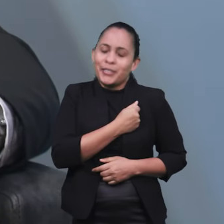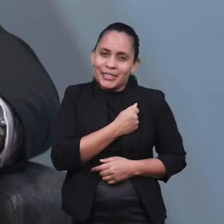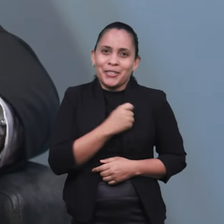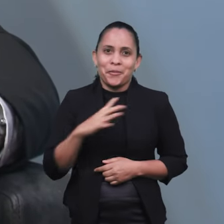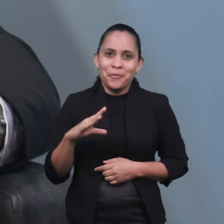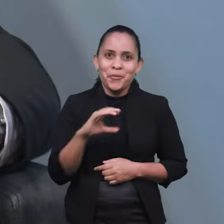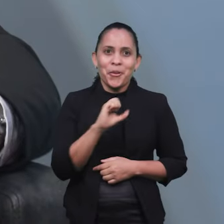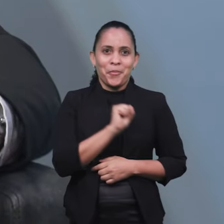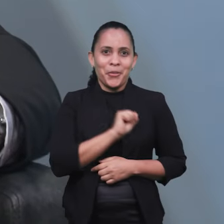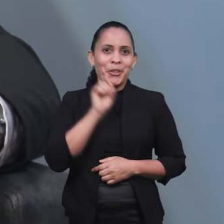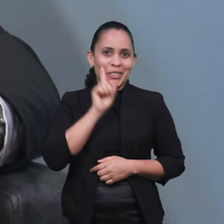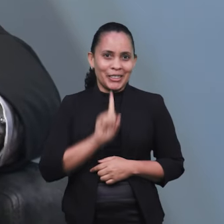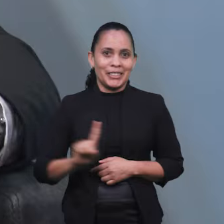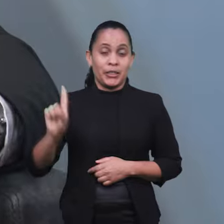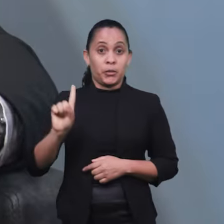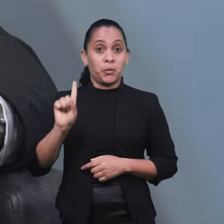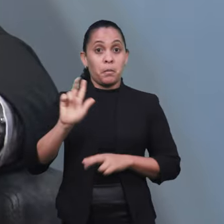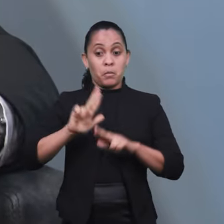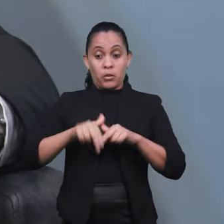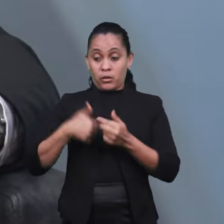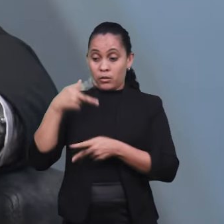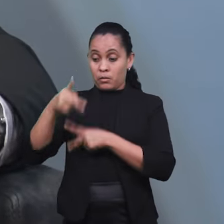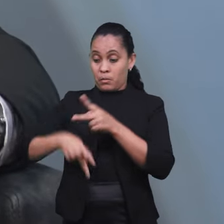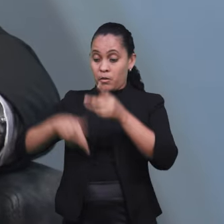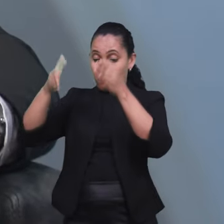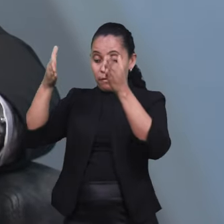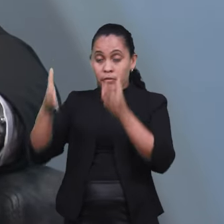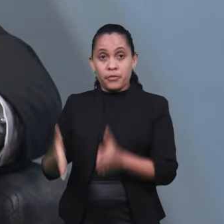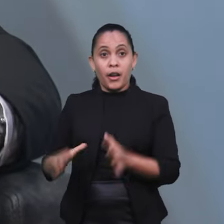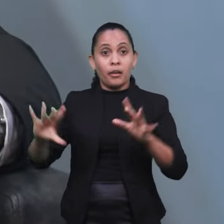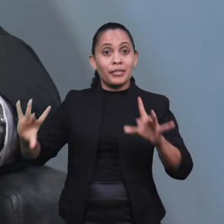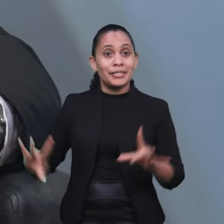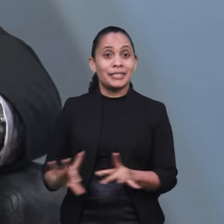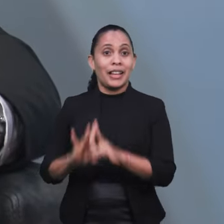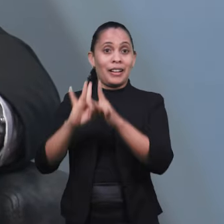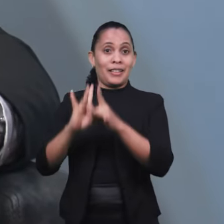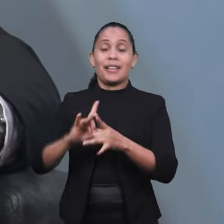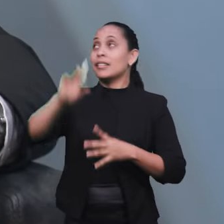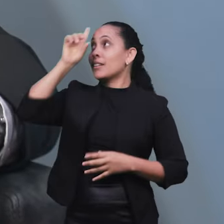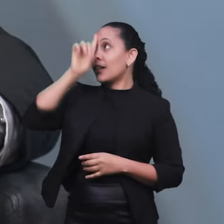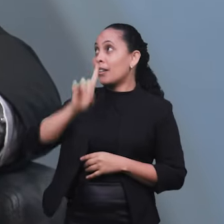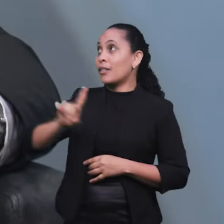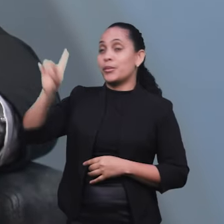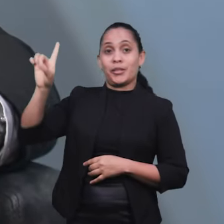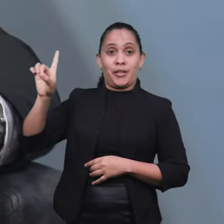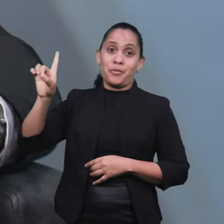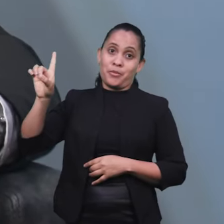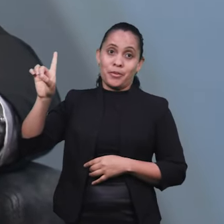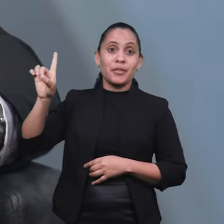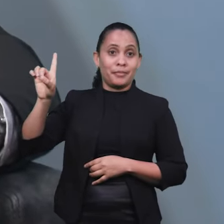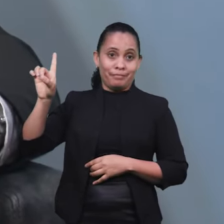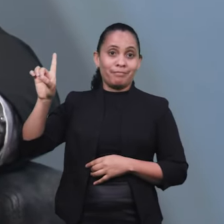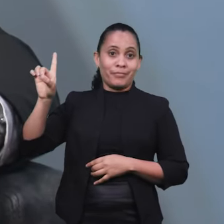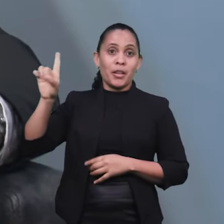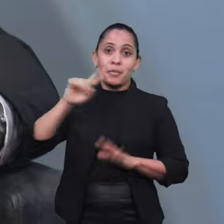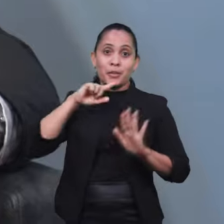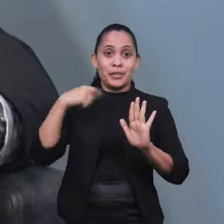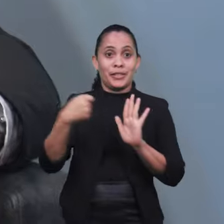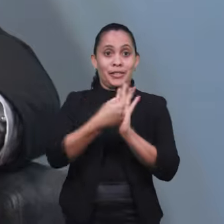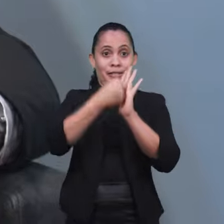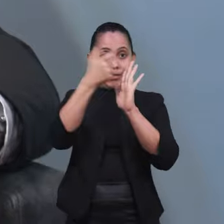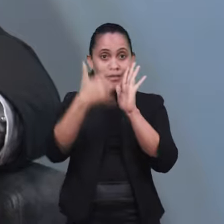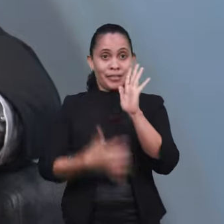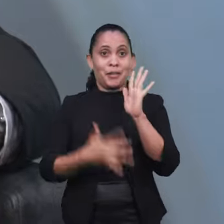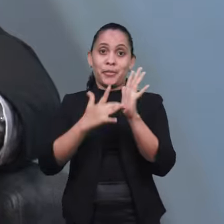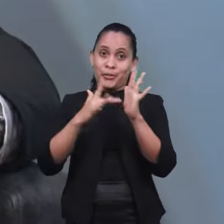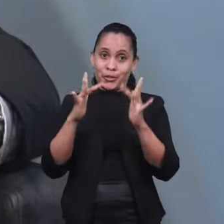salvação. Por isso que a igreja fiel, ela é vinculada ao Senhor pelo cálice, ela é